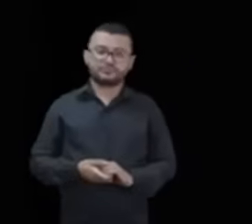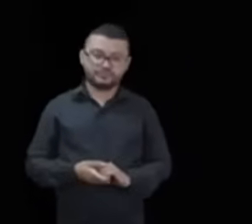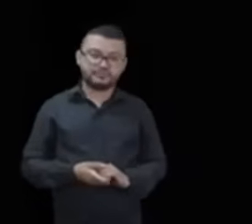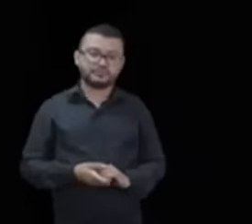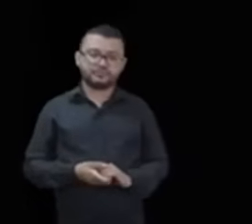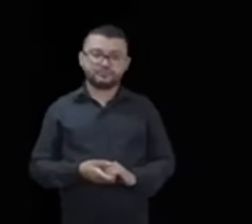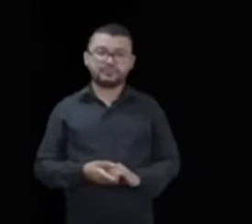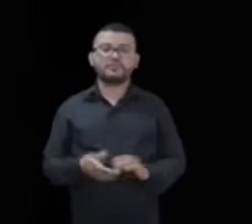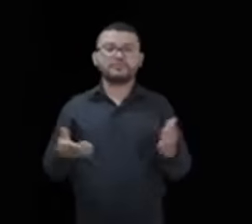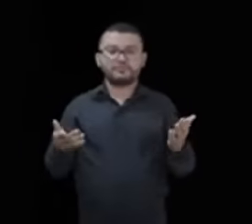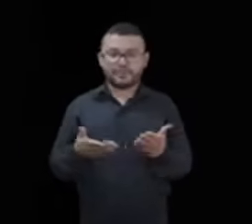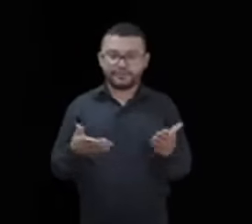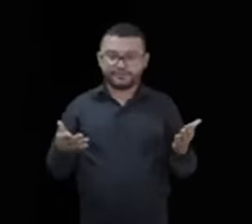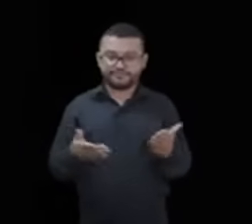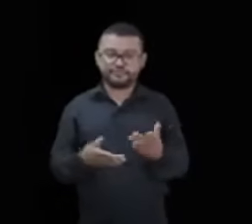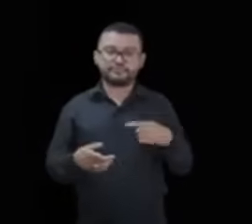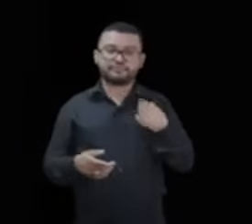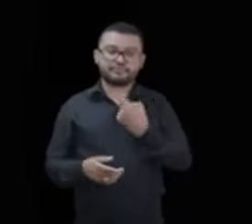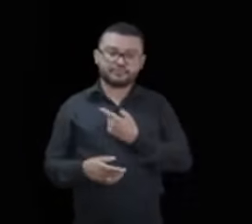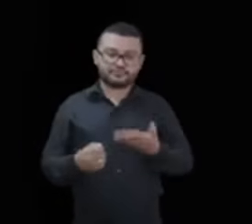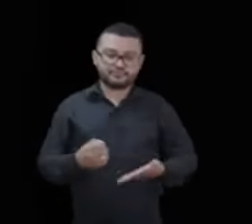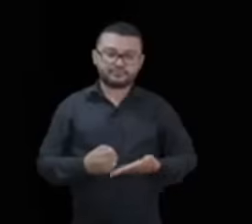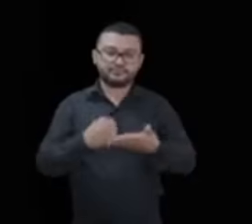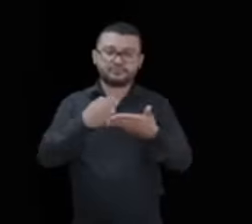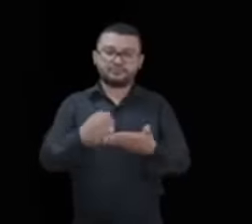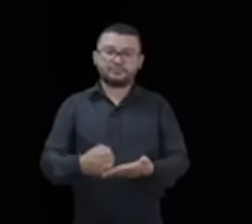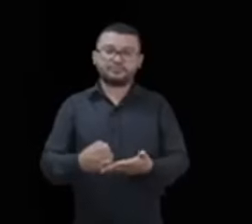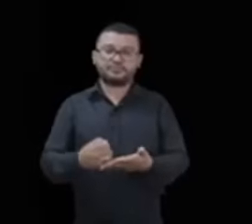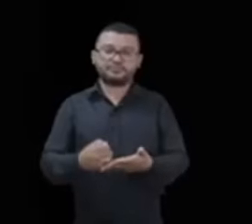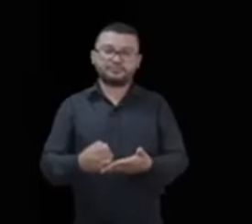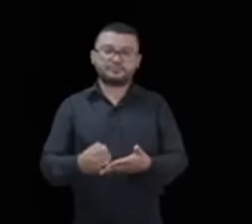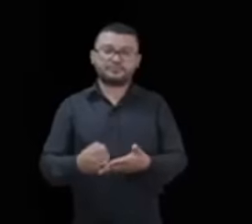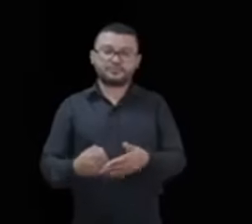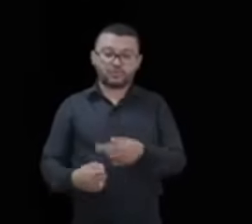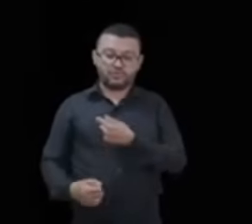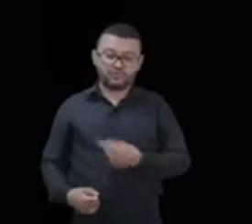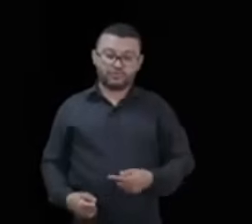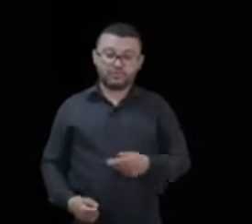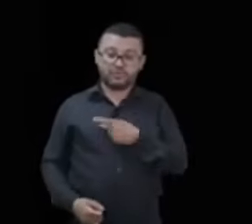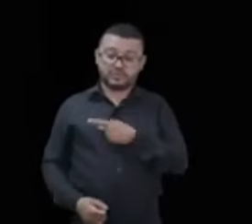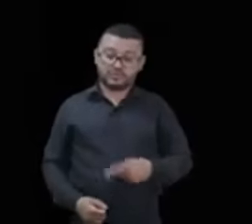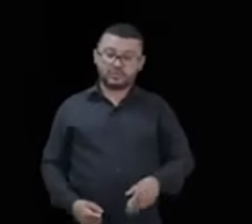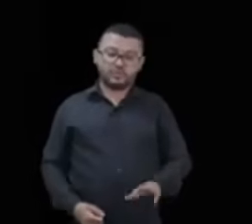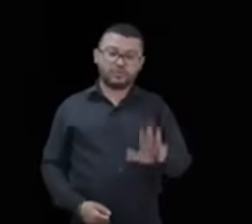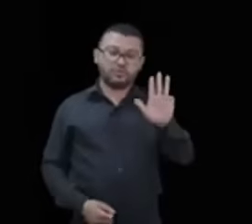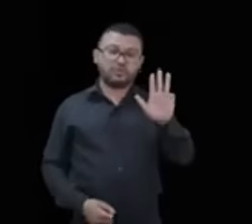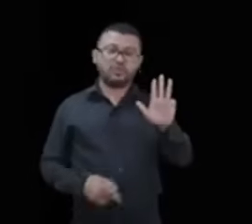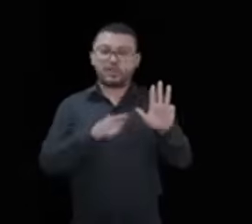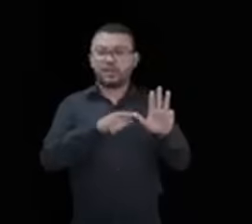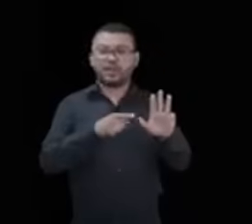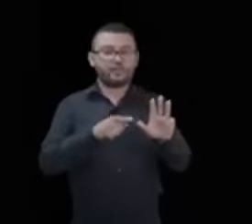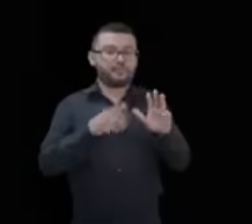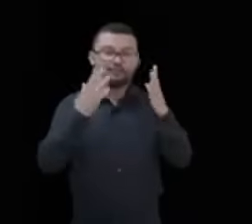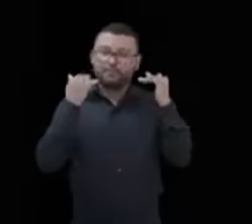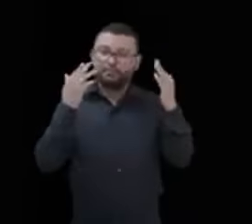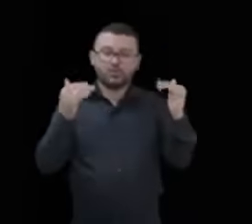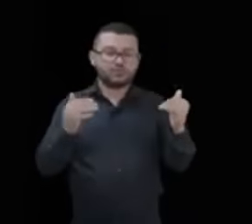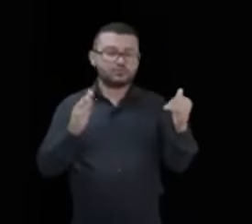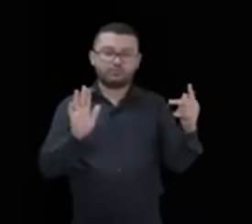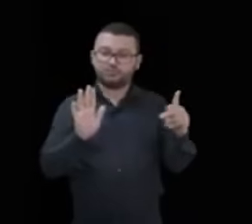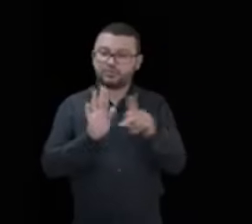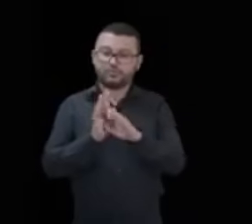nós temos que dar todo o apoio necessário ao governo do presidente Lula, porque ele é o maior patrimônio do PT, ele é o